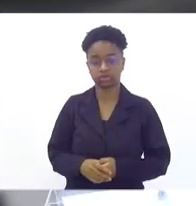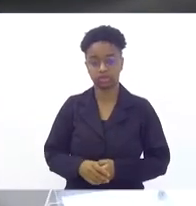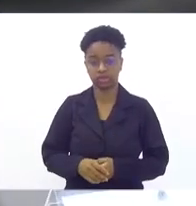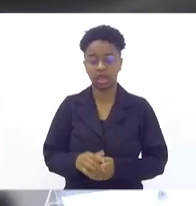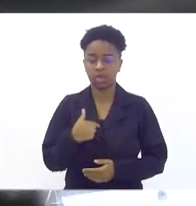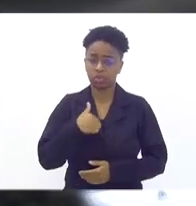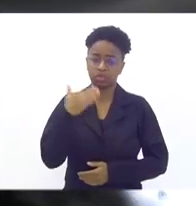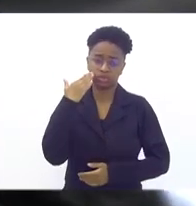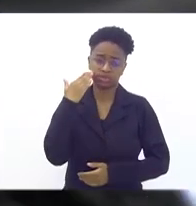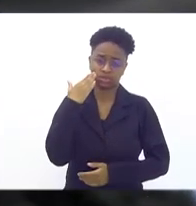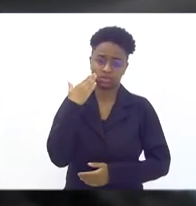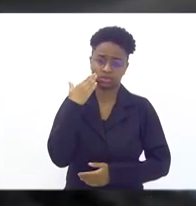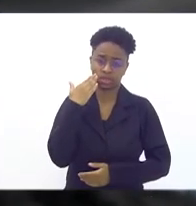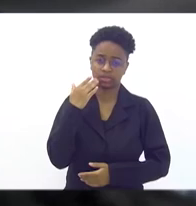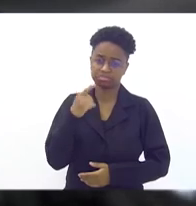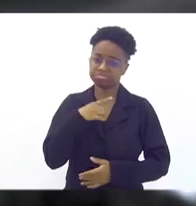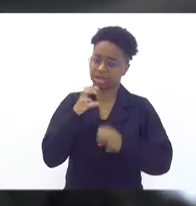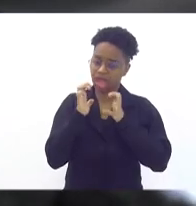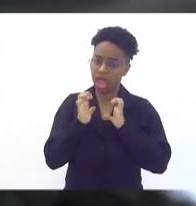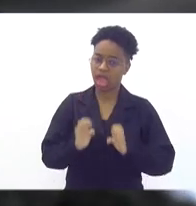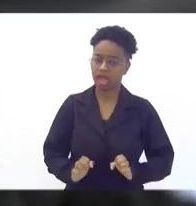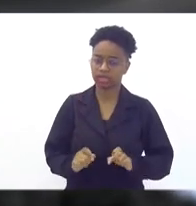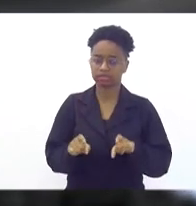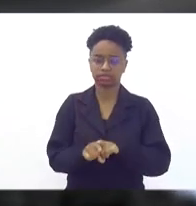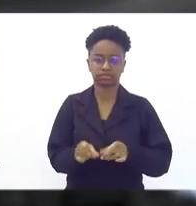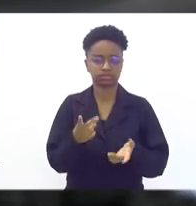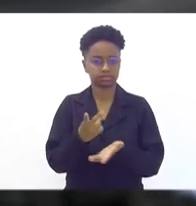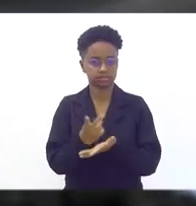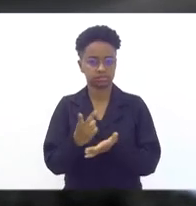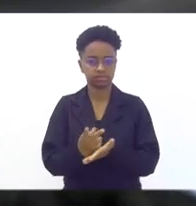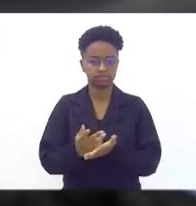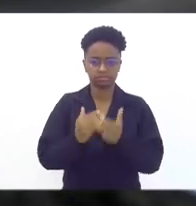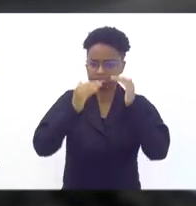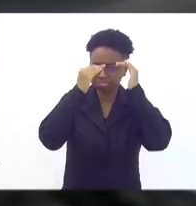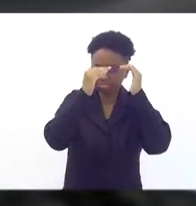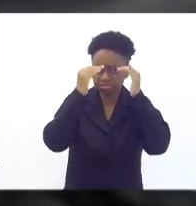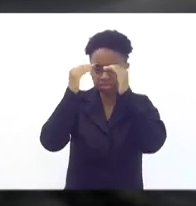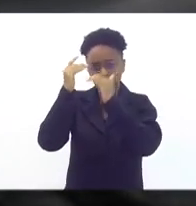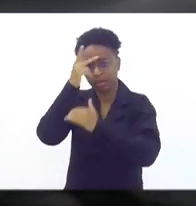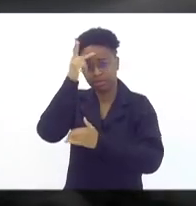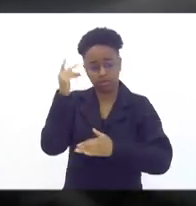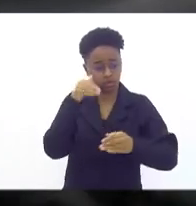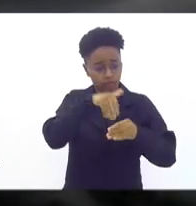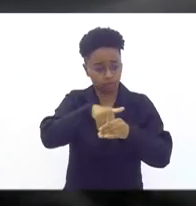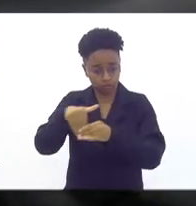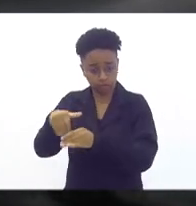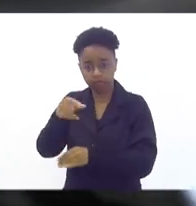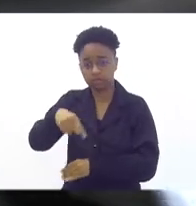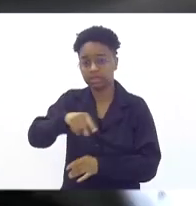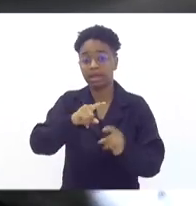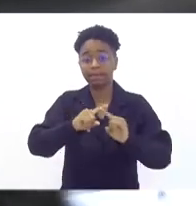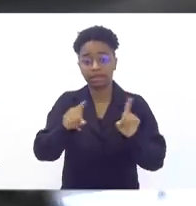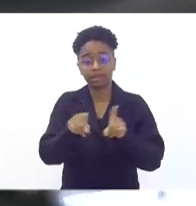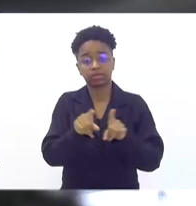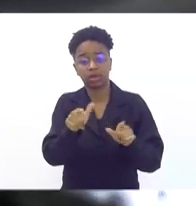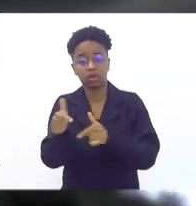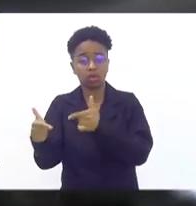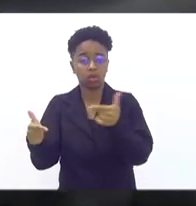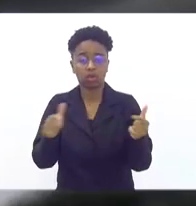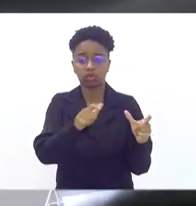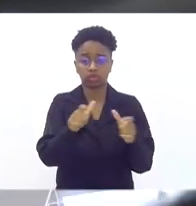de maneira muito ética sempre honrando todos os seus votos e não só os seus votos mas toda o estado do Rio de Janeiro